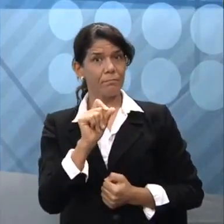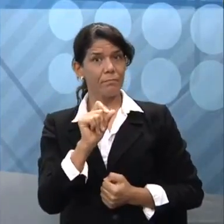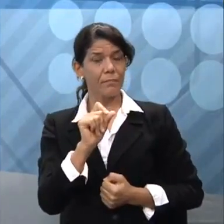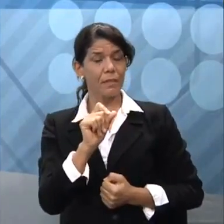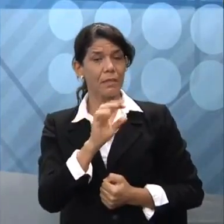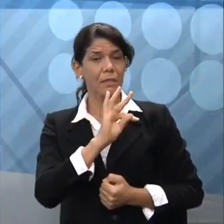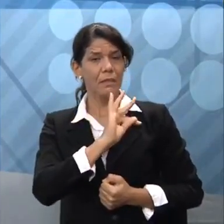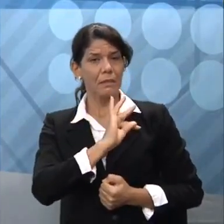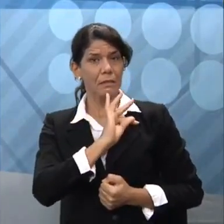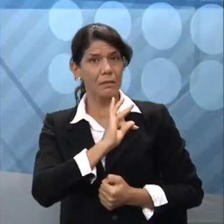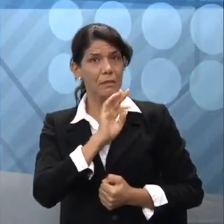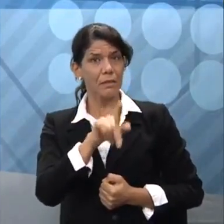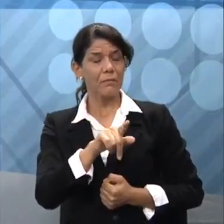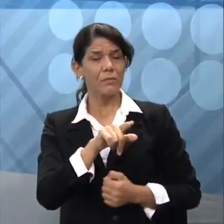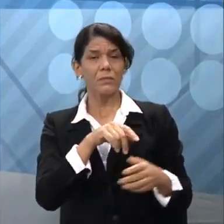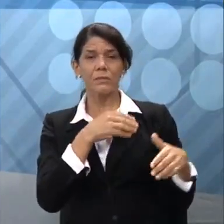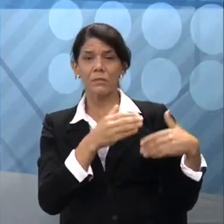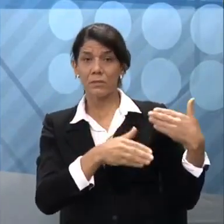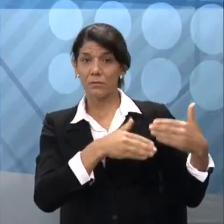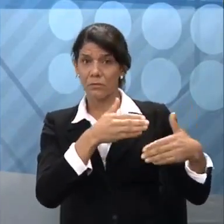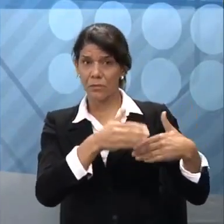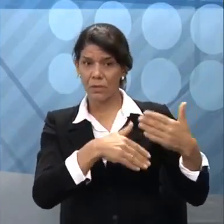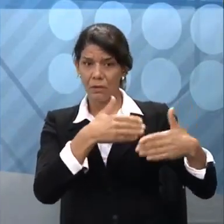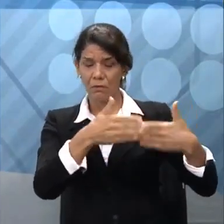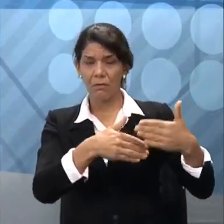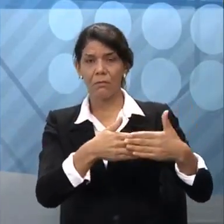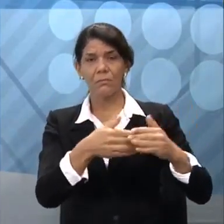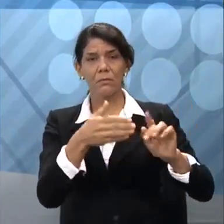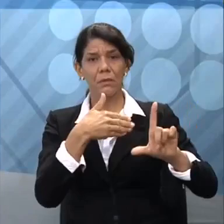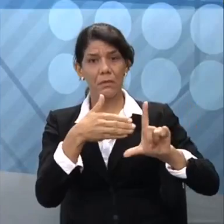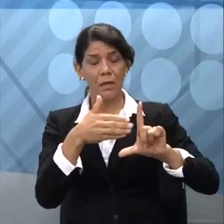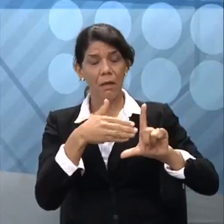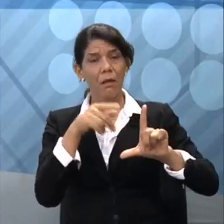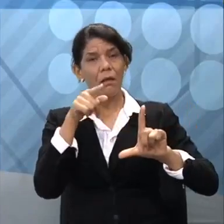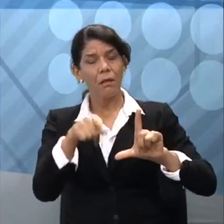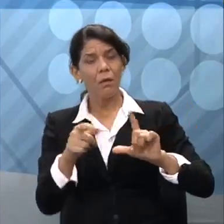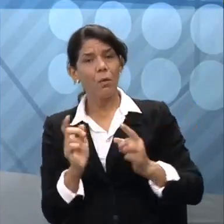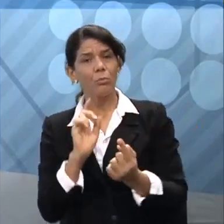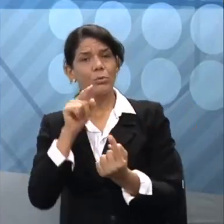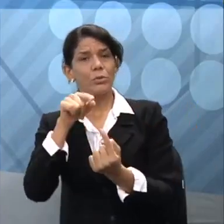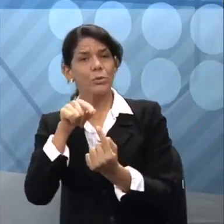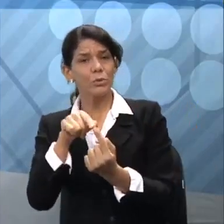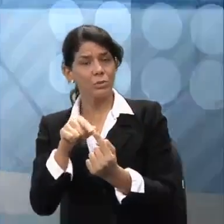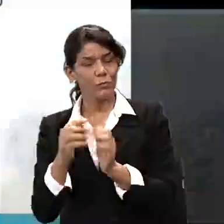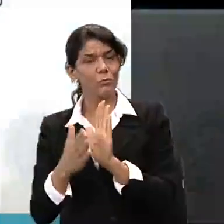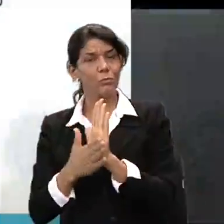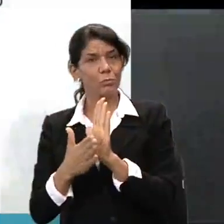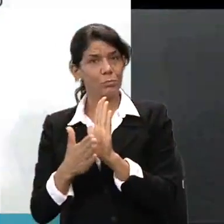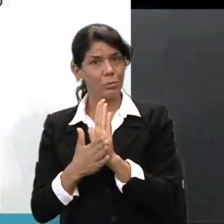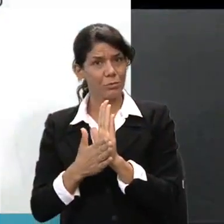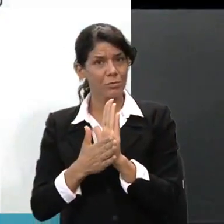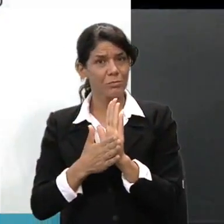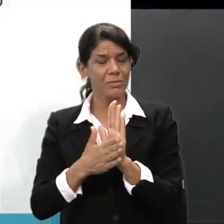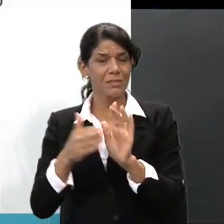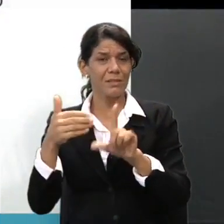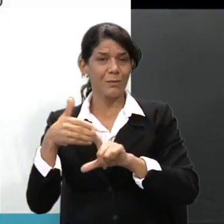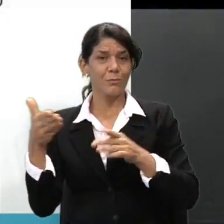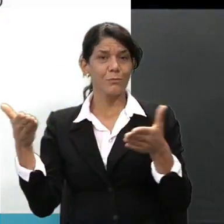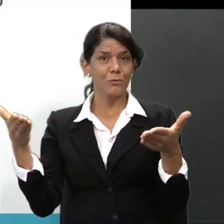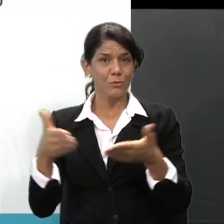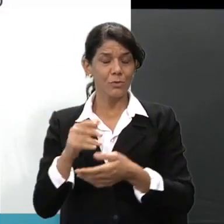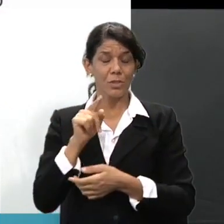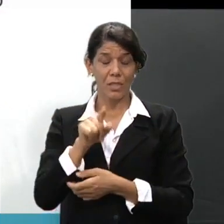Essas técnicas vão ser desenvolvidas ao longo dessa teleaula e os objetivos propostos para esse encontro